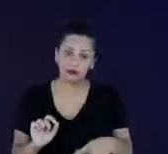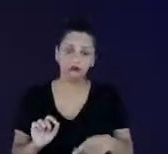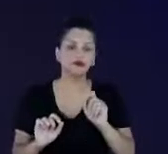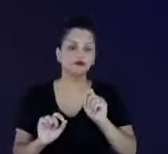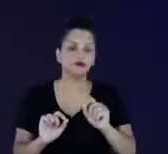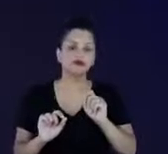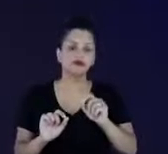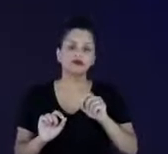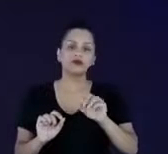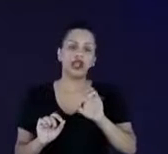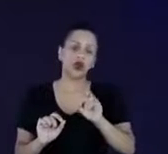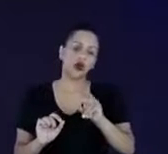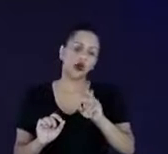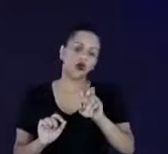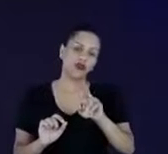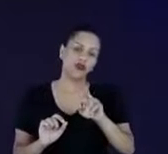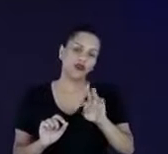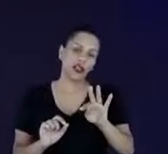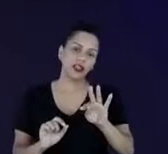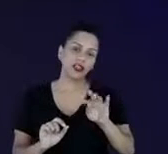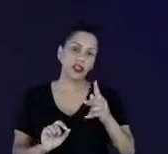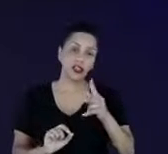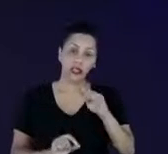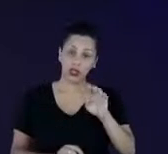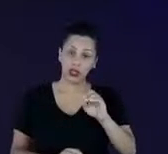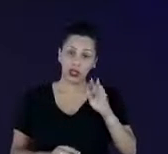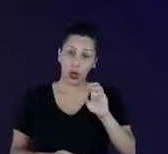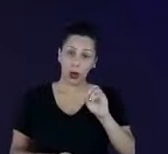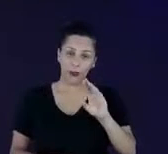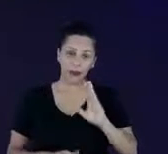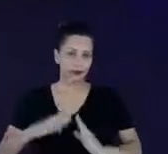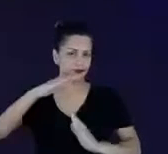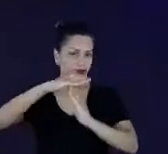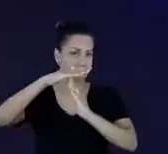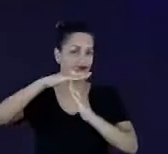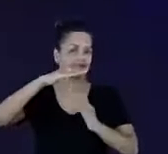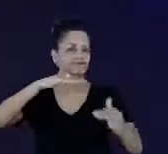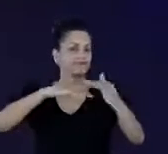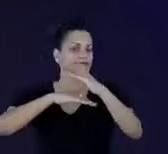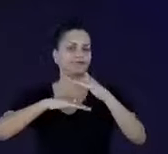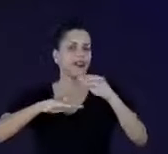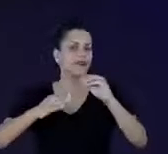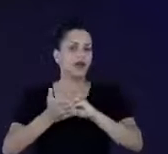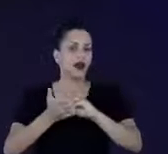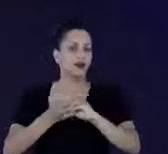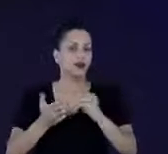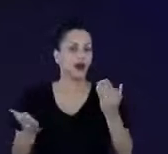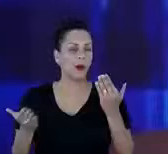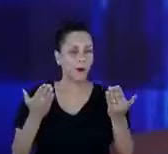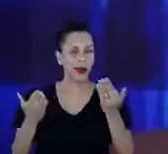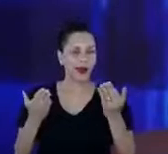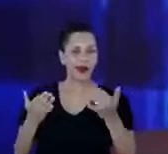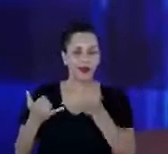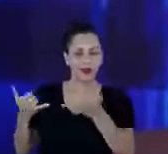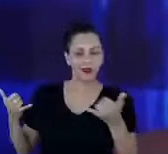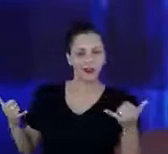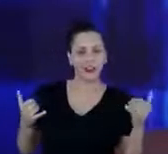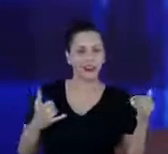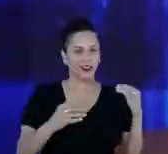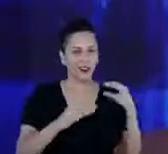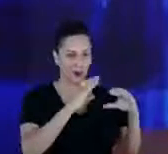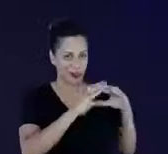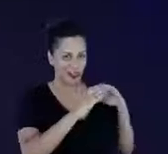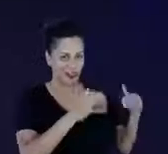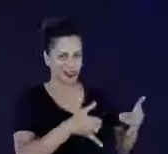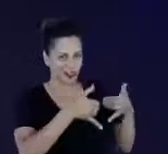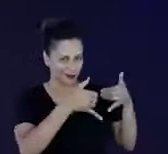na camada over-the-top É eu gosto de comparar mercado de energia com o mercado de telecomunicações né a mesma coisa mercado de